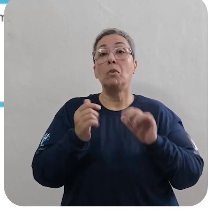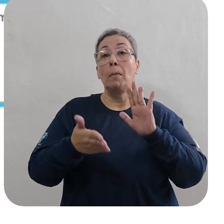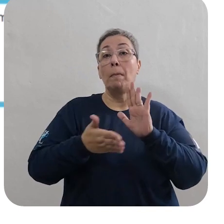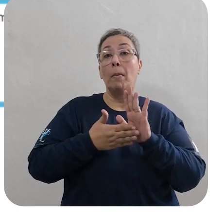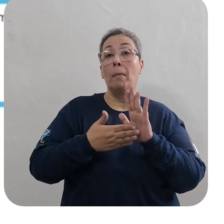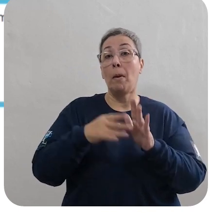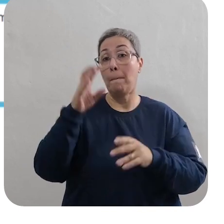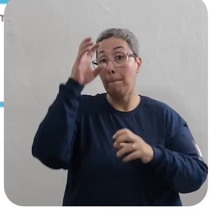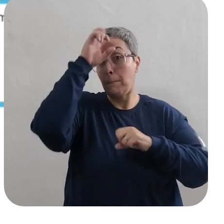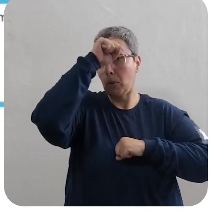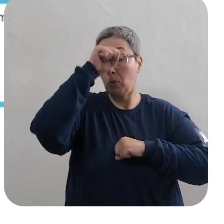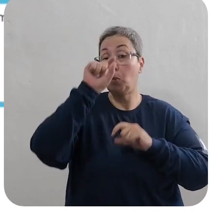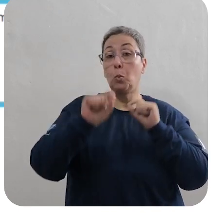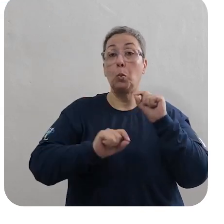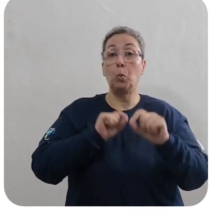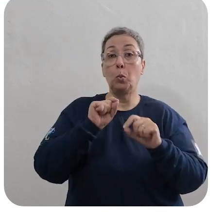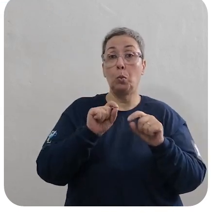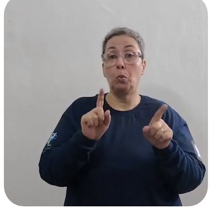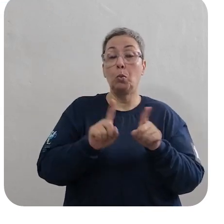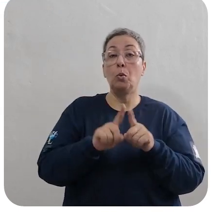temos a seguinte aprendizagem: